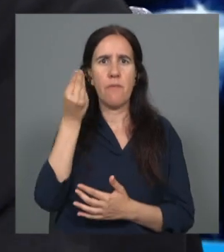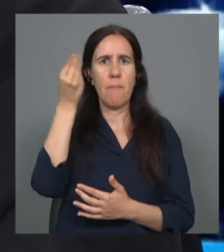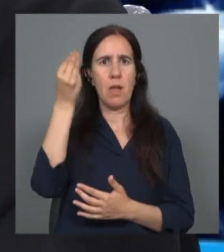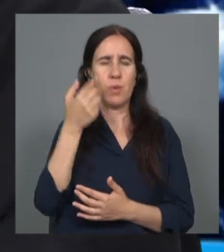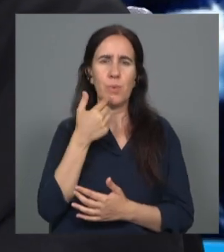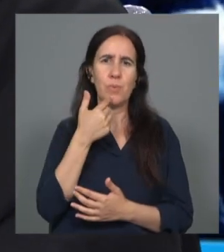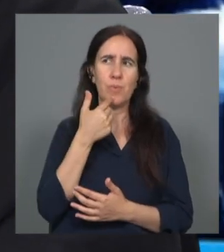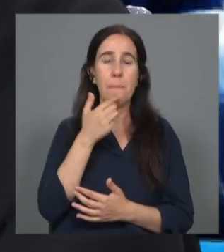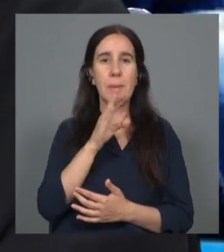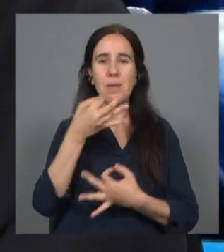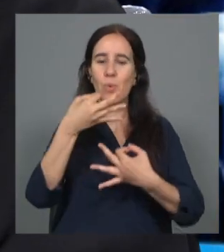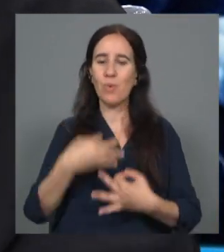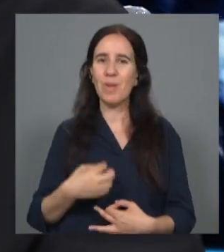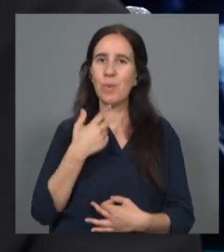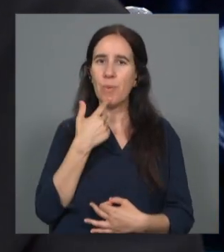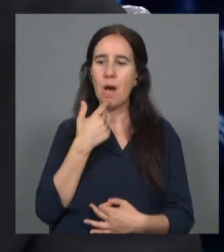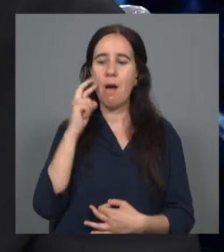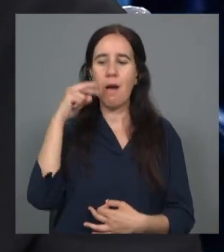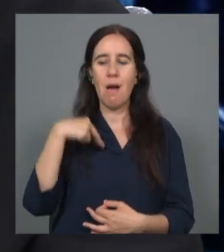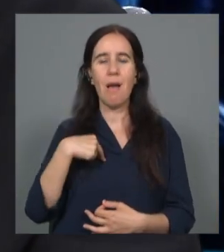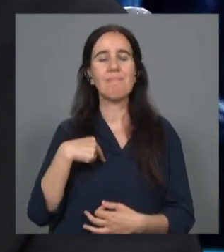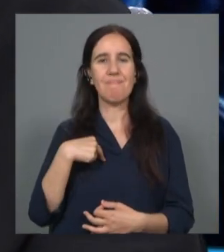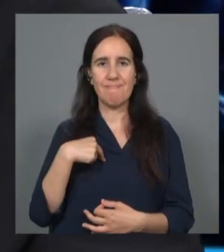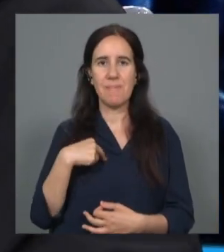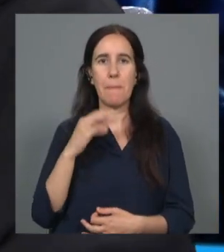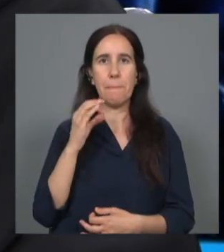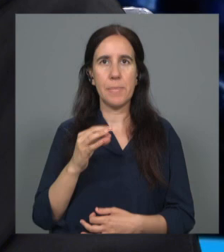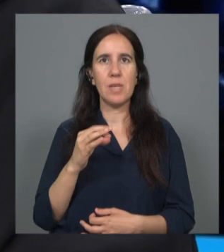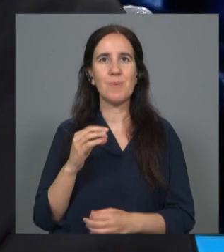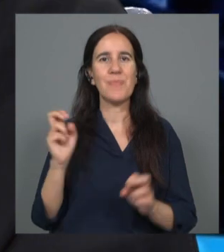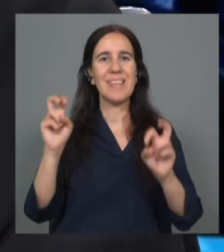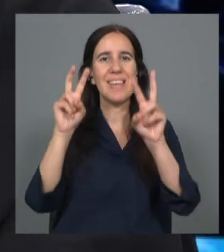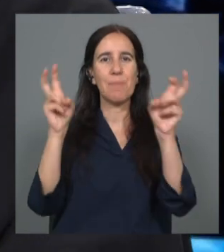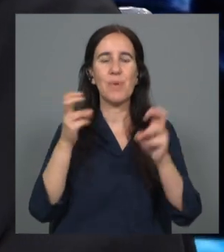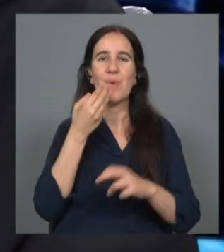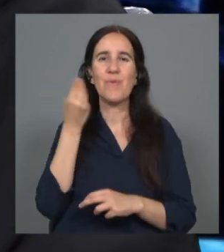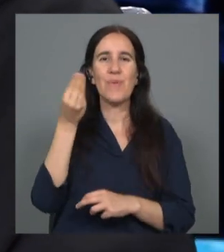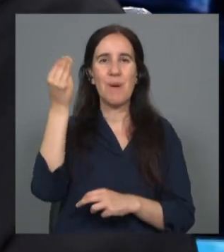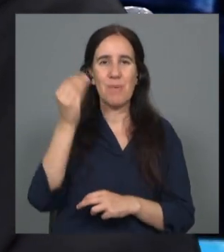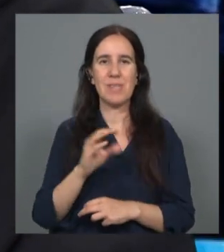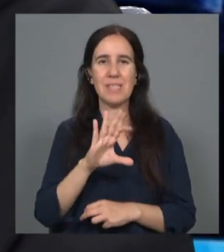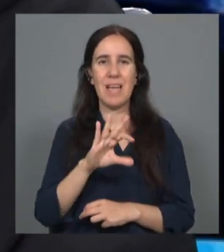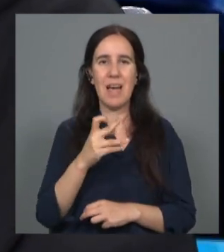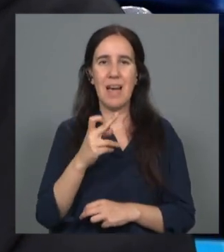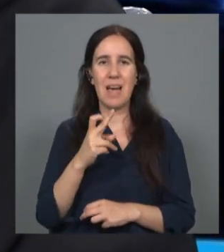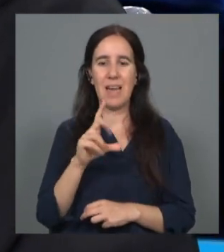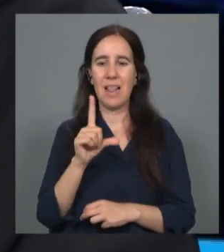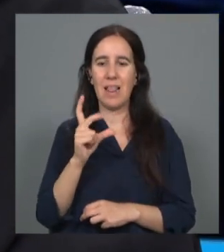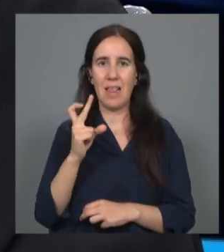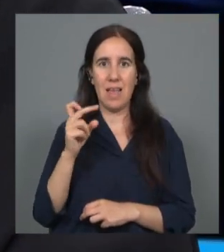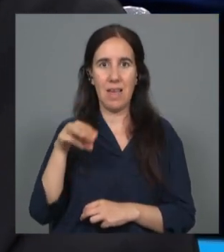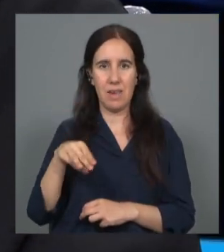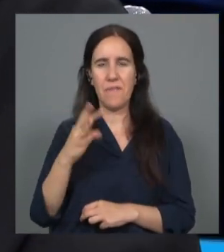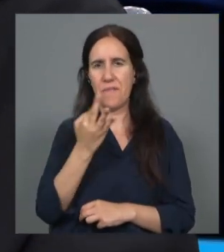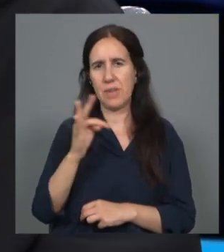mas muito humilde, então apareceu mesmo num capítulo famoso em Arles, na França, no sul da França,